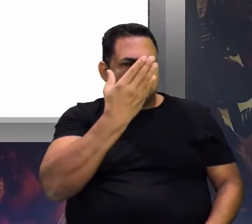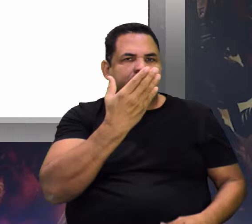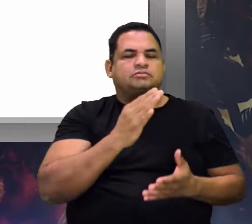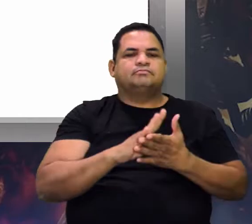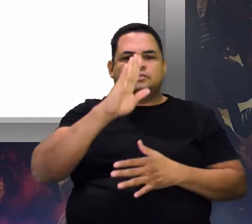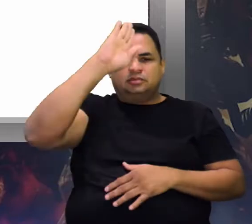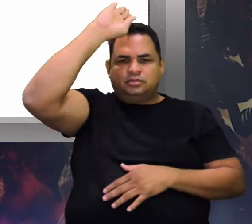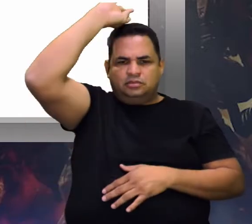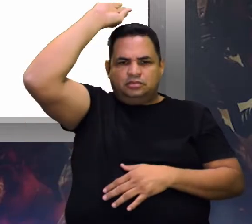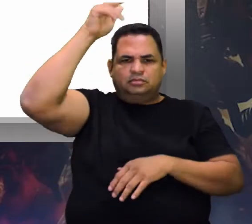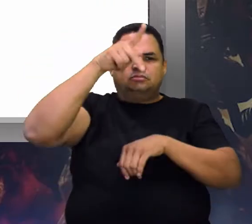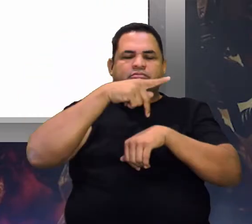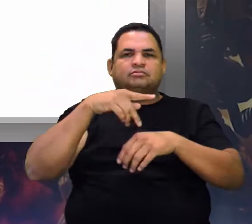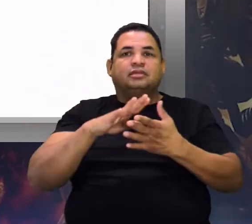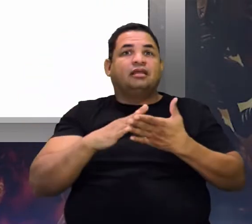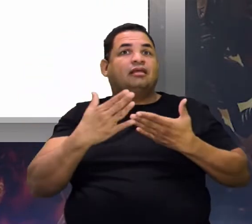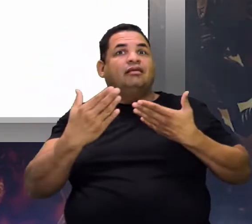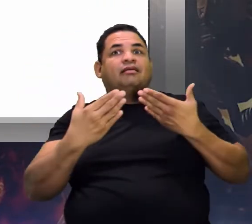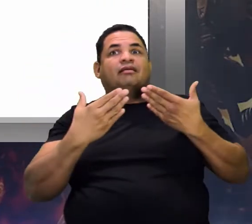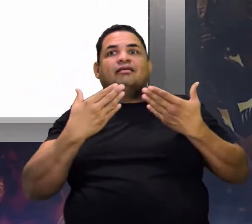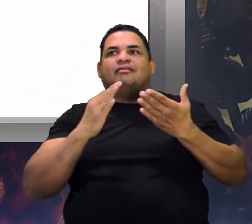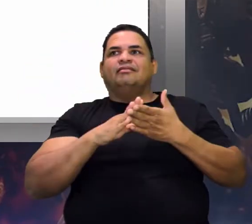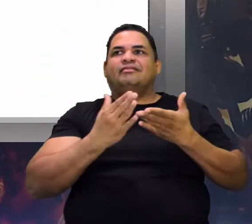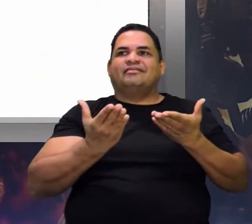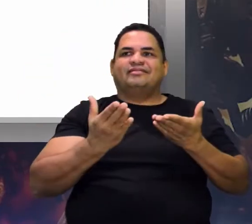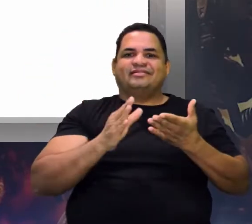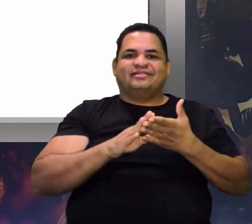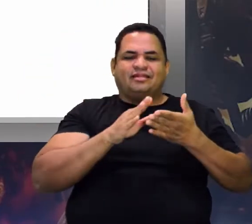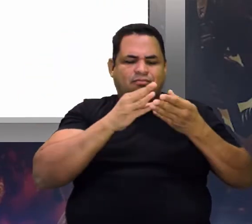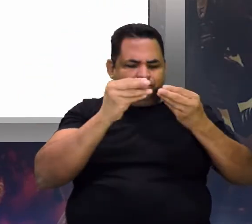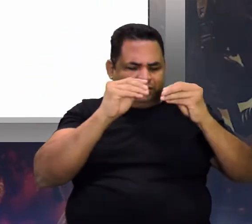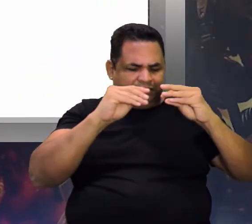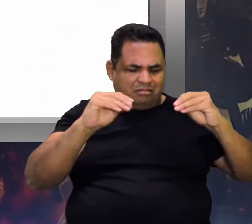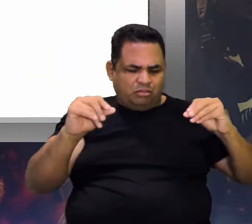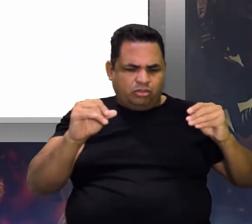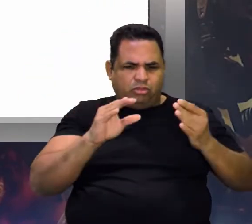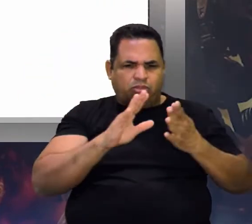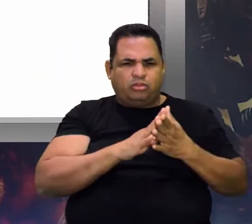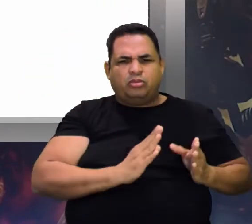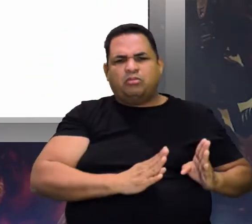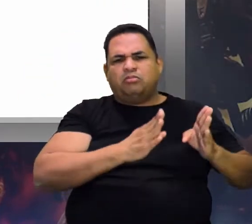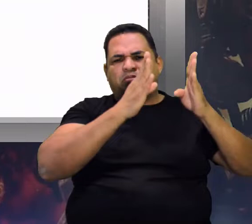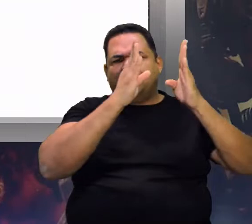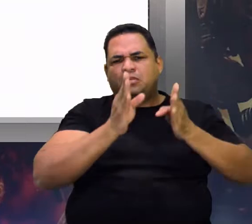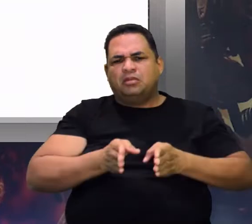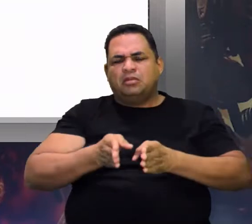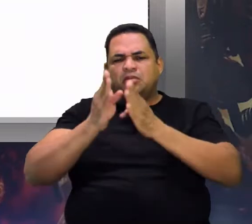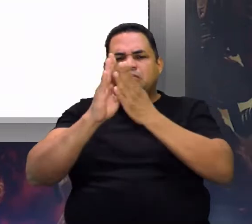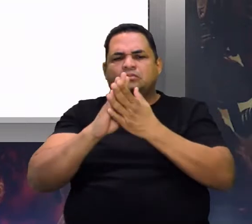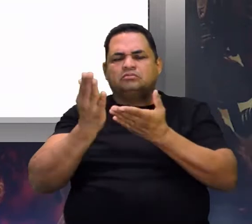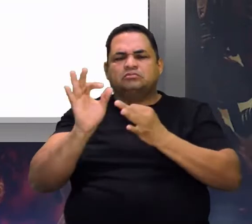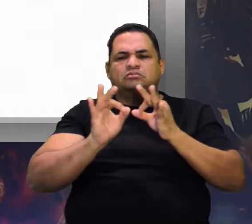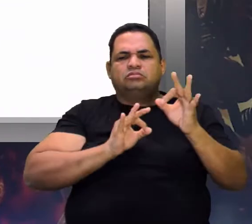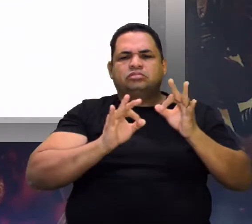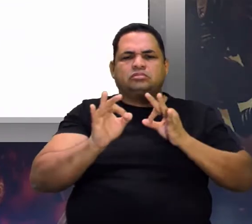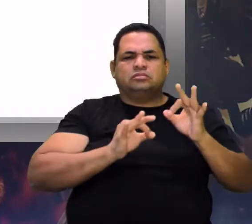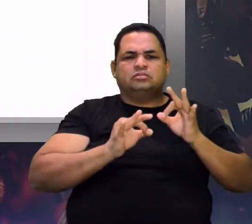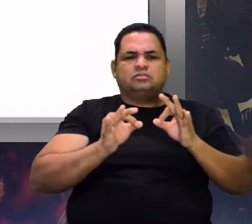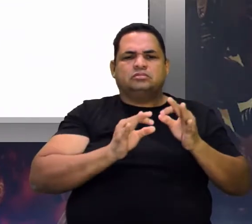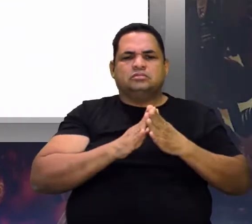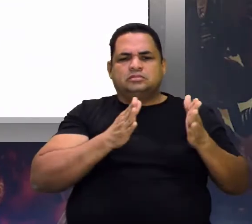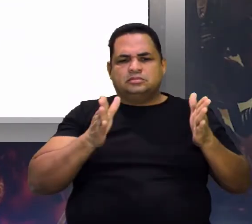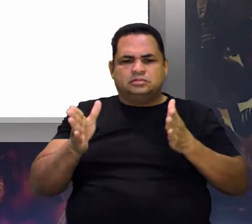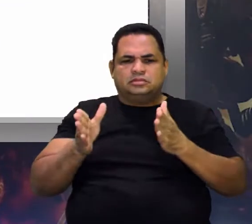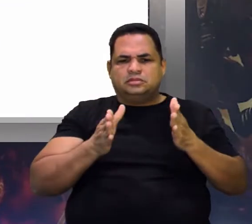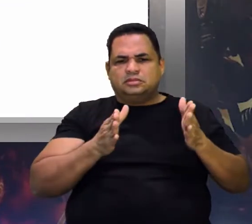e eu fiquei encantado com aquela ruína que ainda existe até hoje. Existem várias ruínas de construções desse